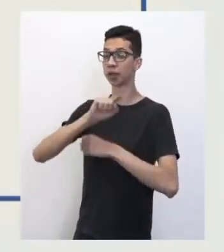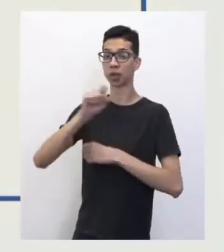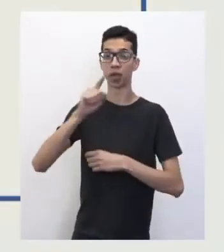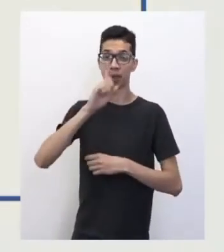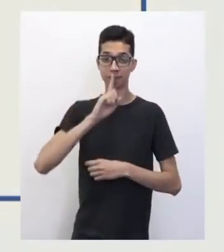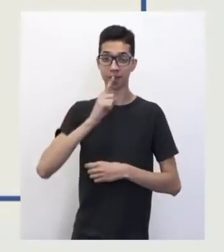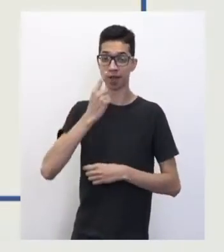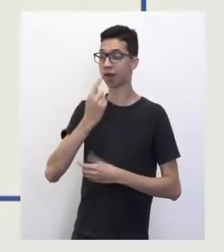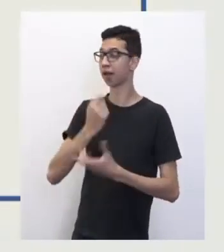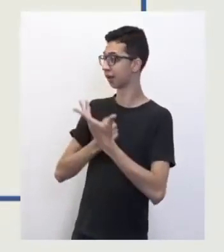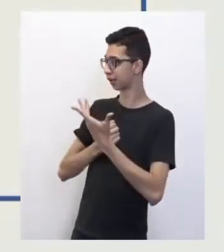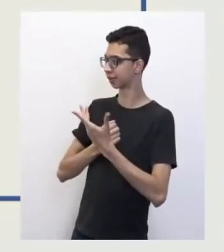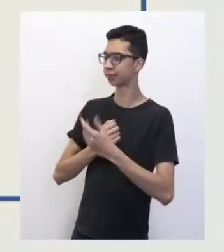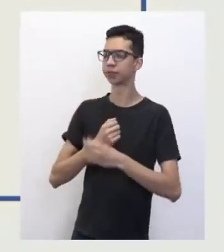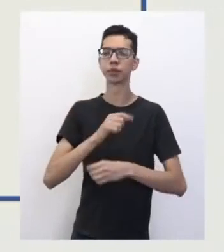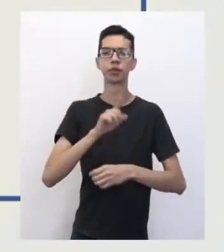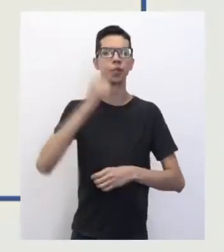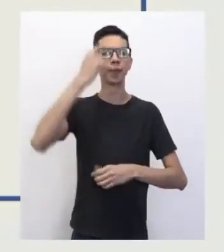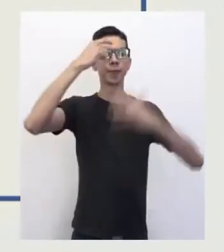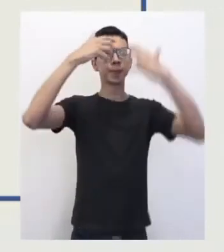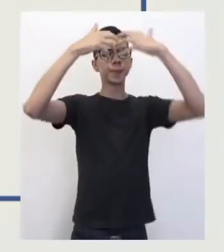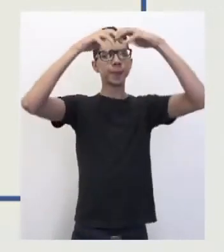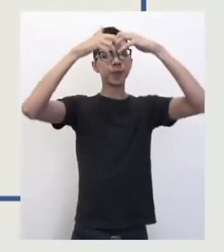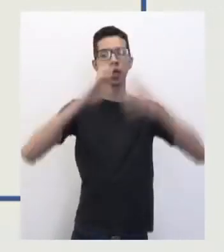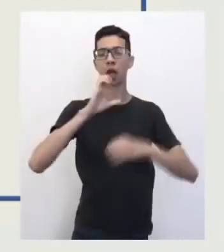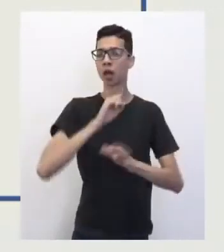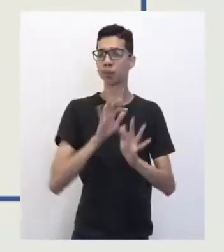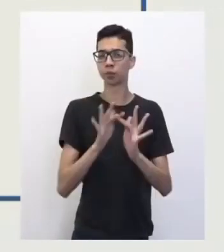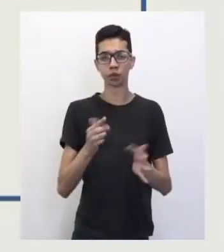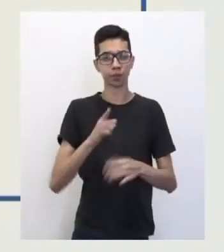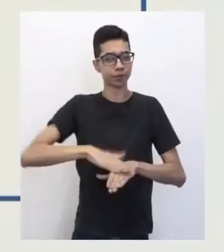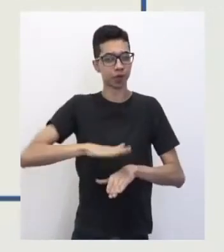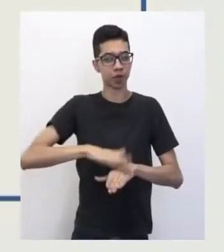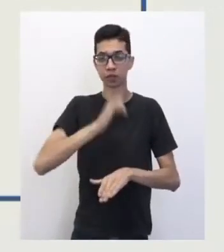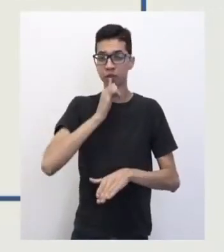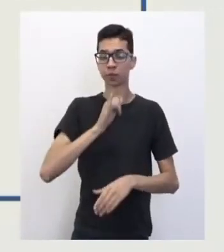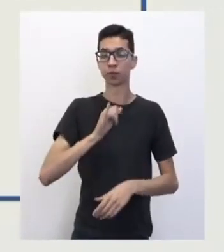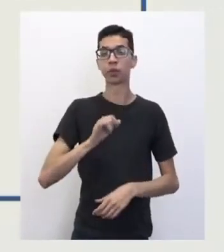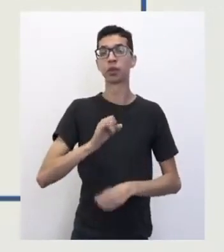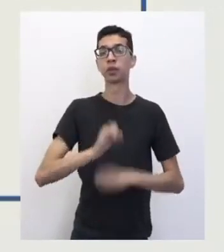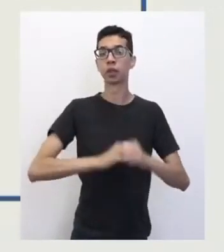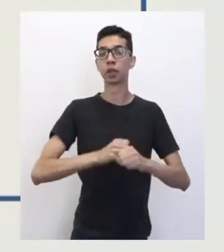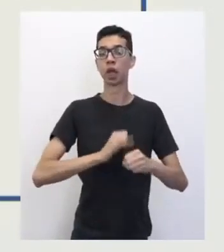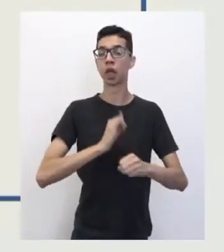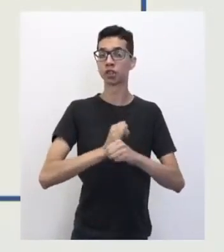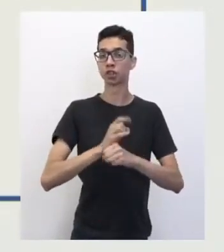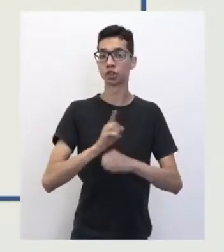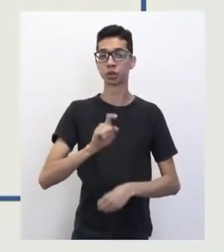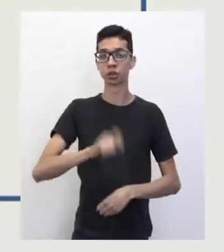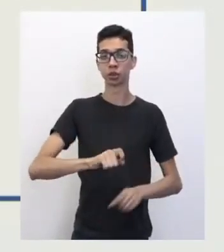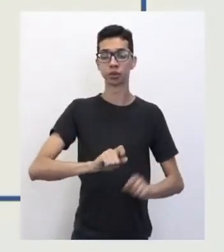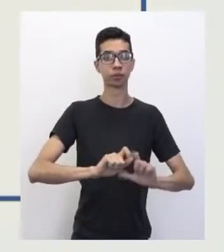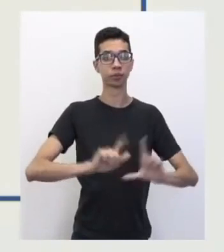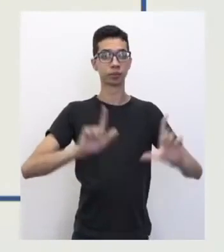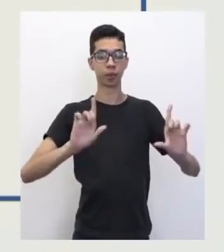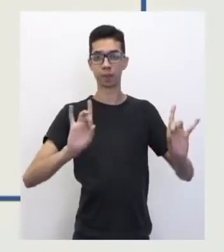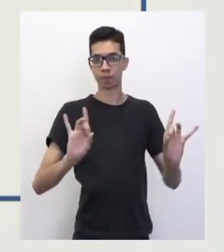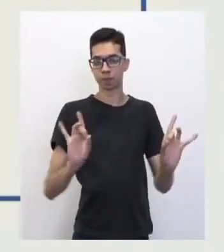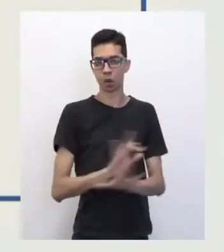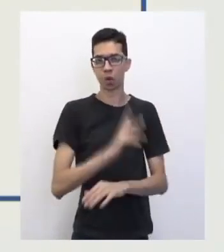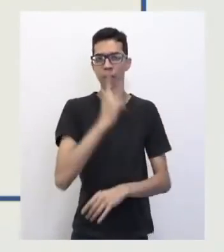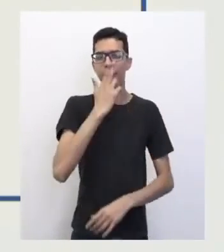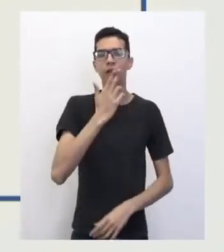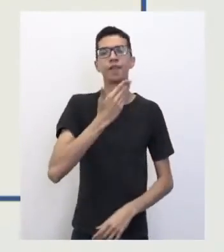rápido, muito simples de ser feito, né? Então, basta um clique na internet e pronto, né? Então, dá essa ideia de simplicidade, de